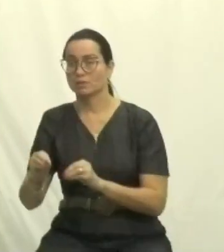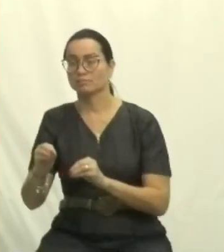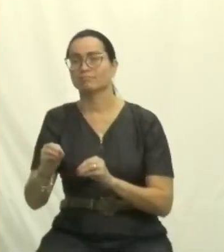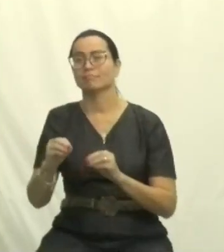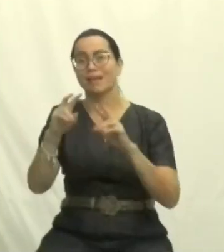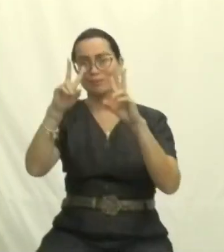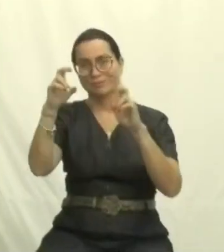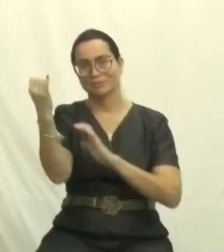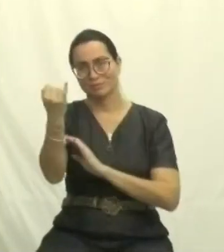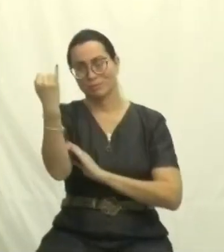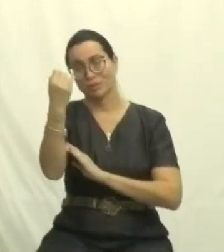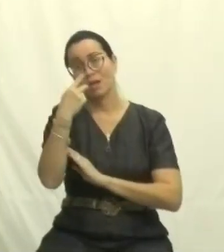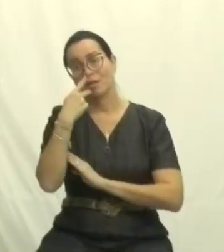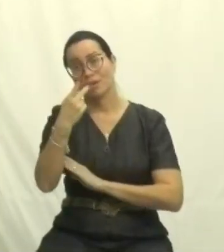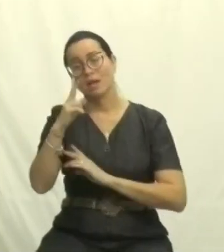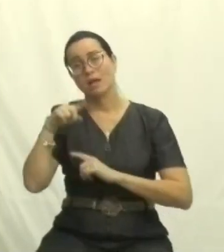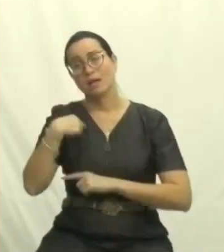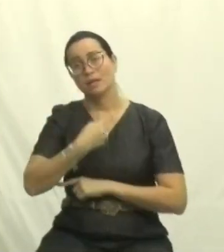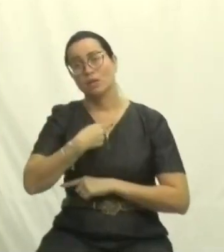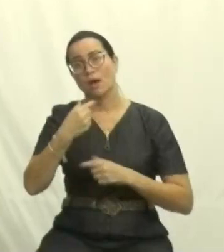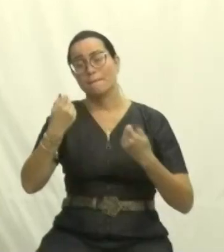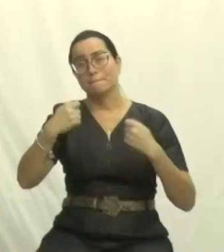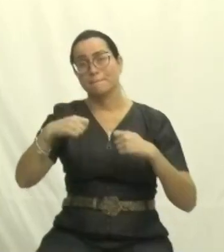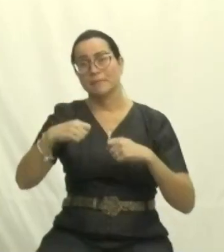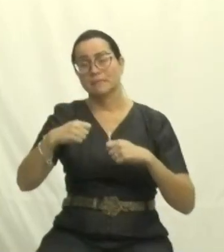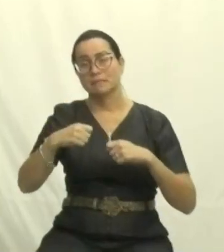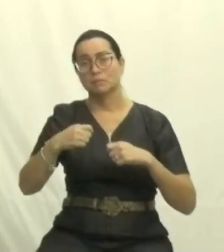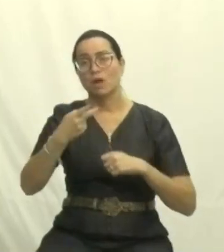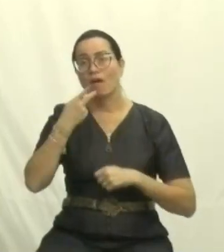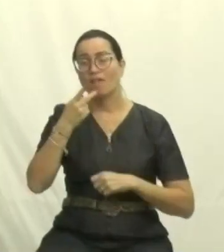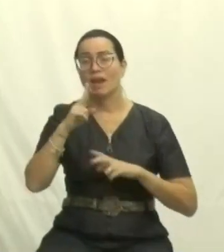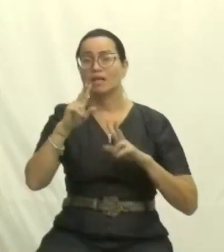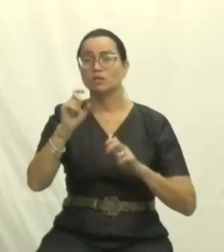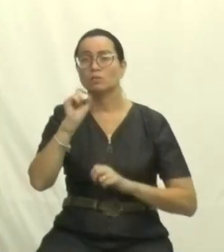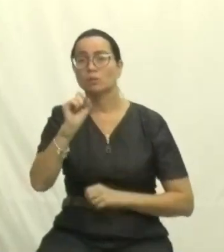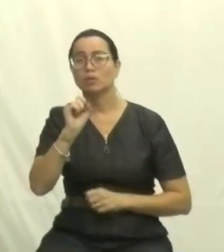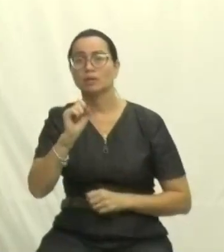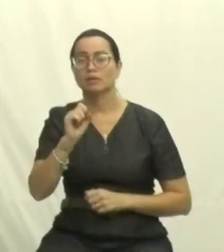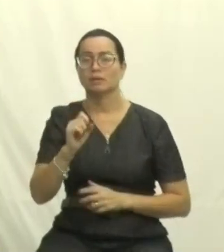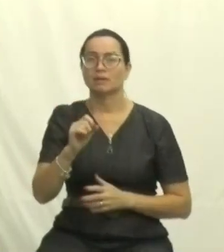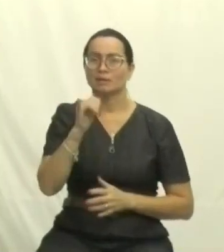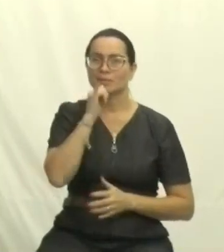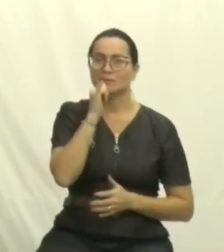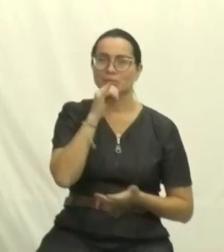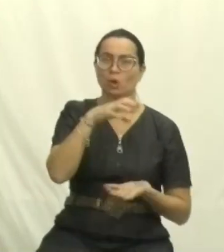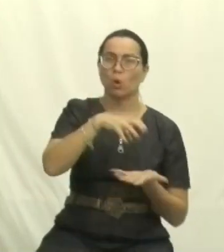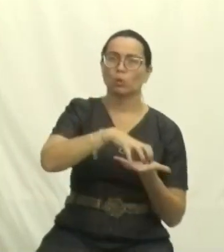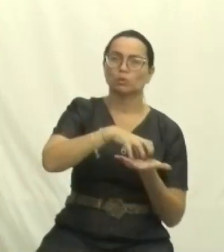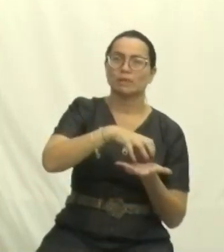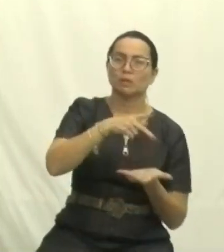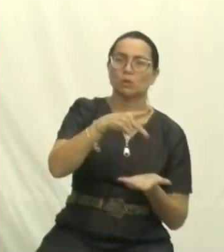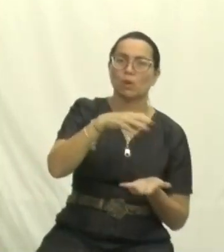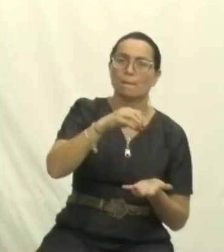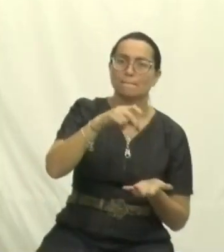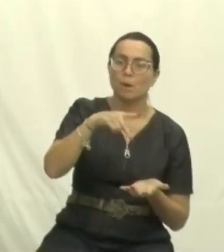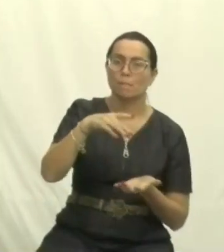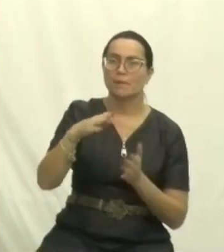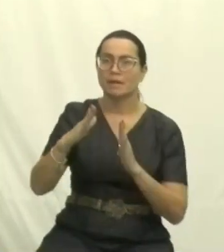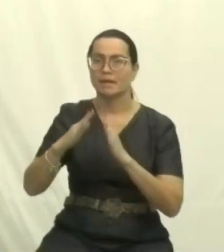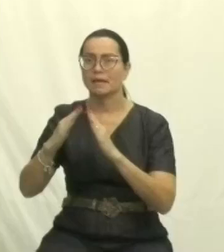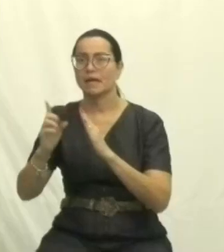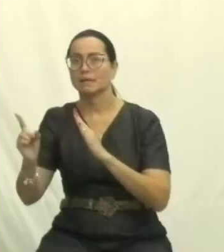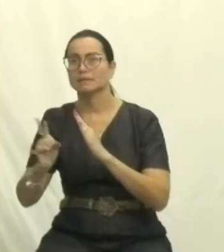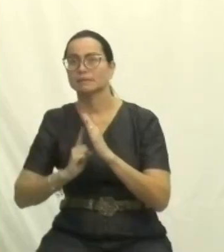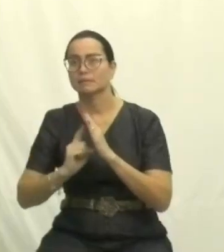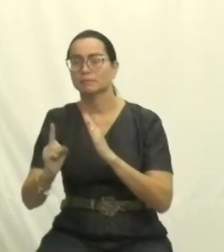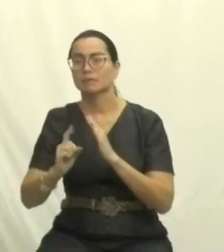necessário, e que nós precisamos levantá-lo, e que em algumas cidades o Centro Pop e a casa de passagem